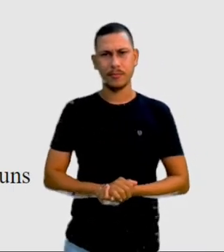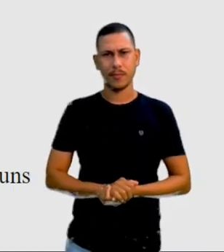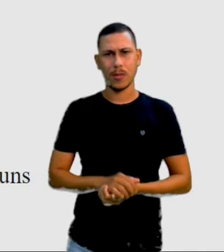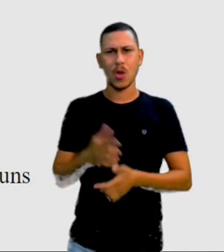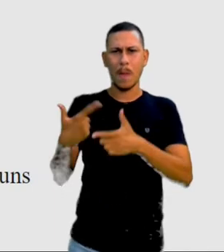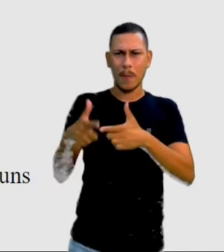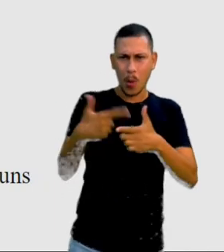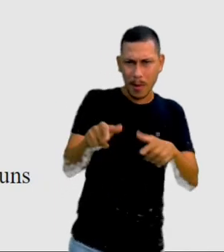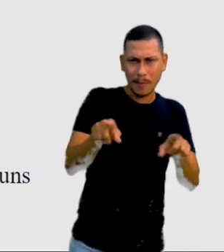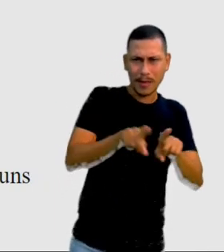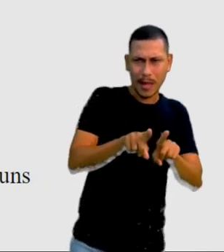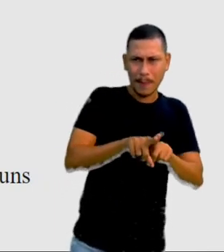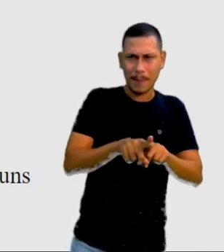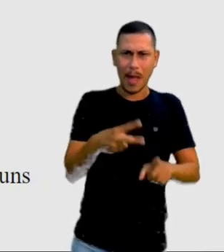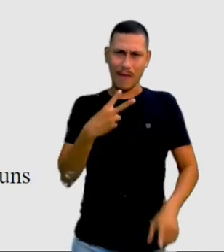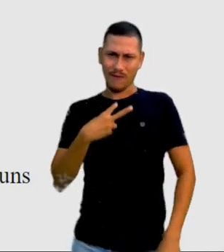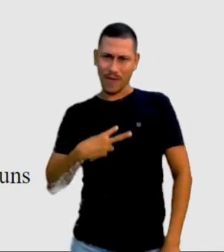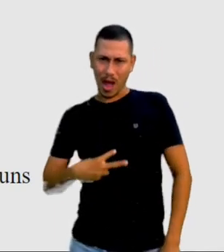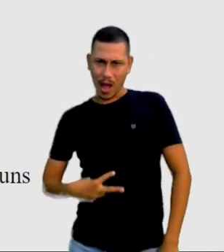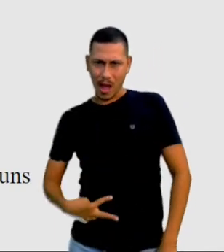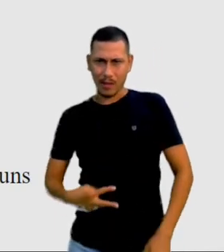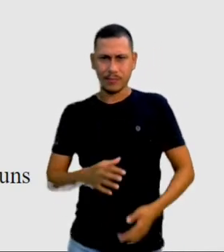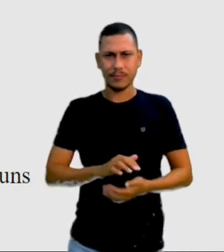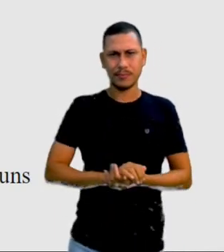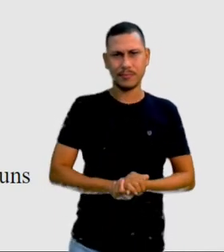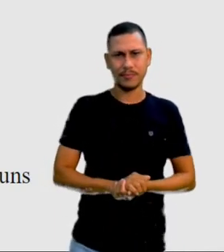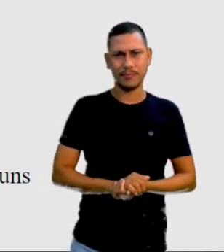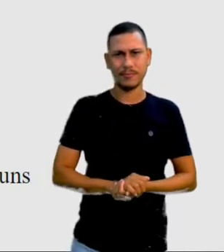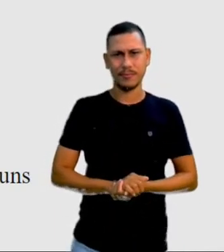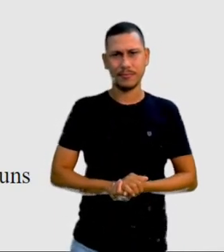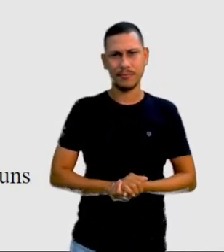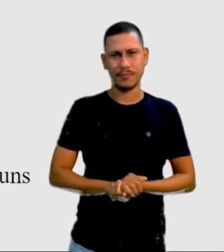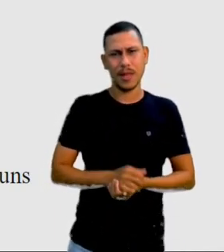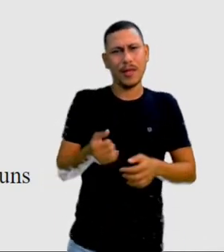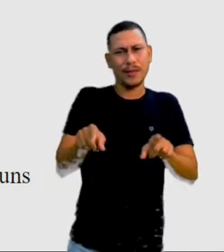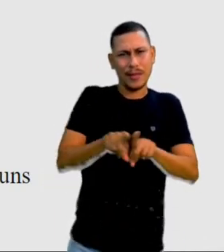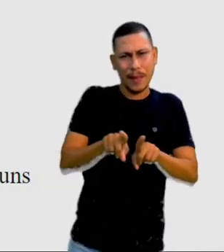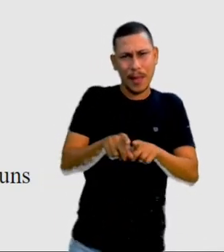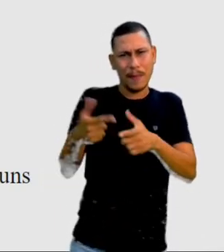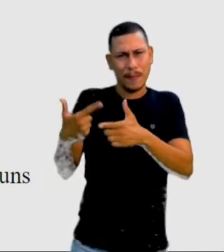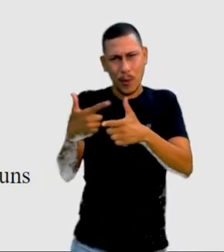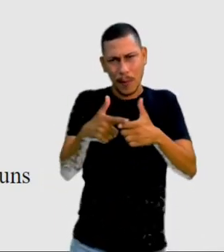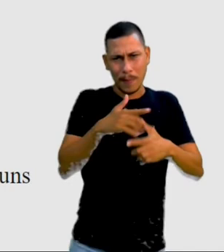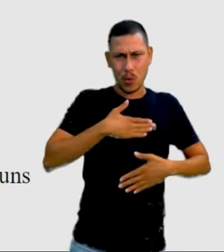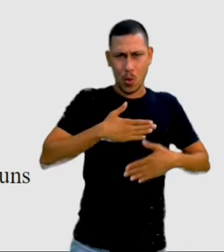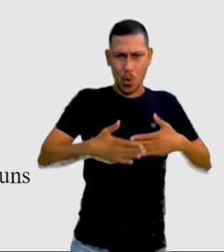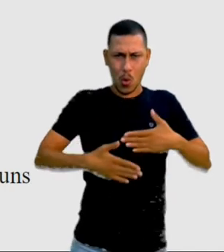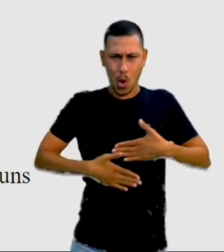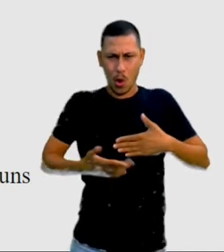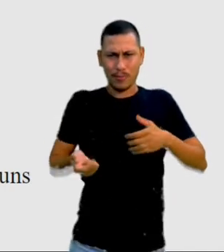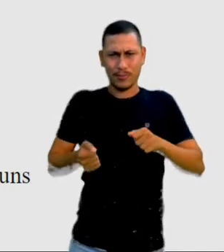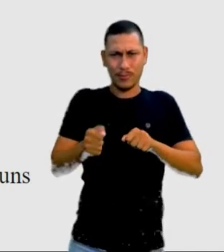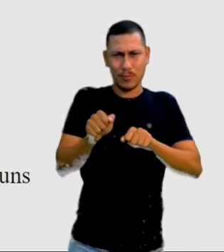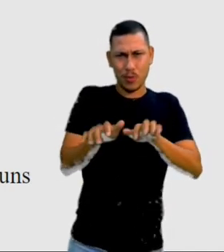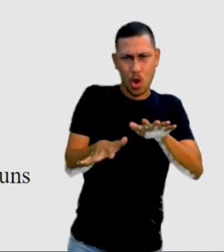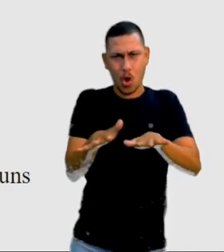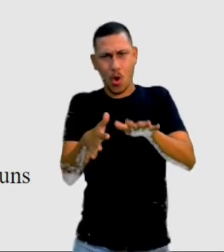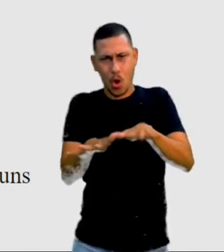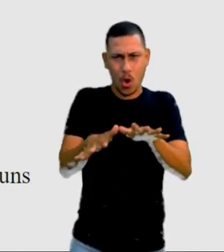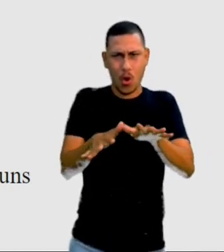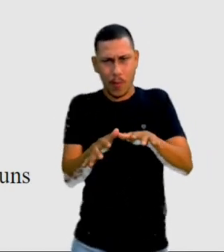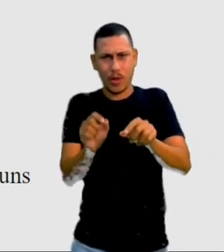deficiência de nutrientes, de minerais, de aminoácidos, né? Desequilíbrio